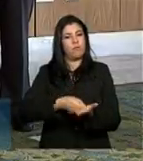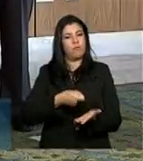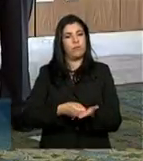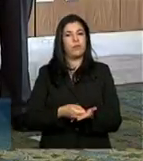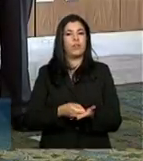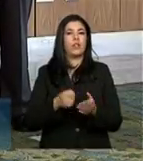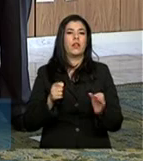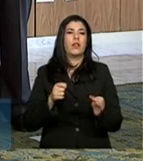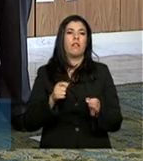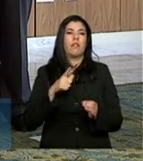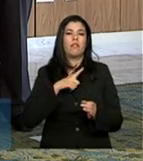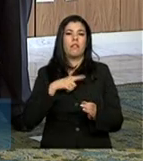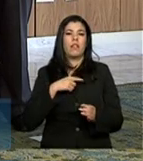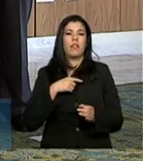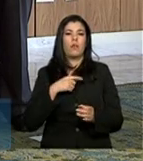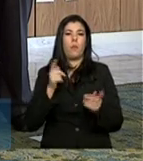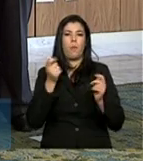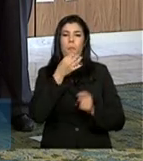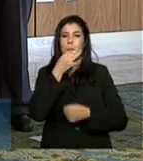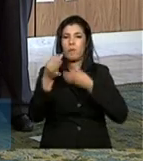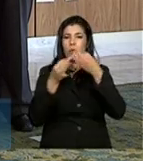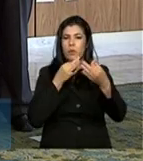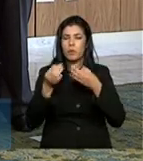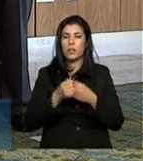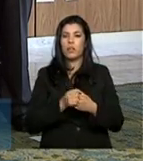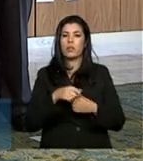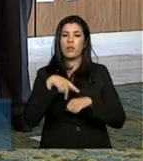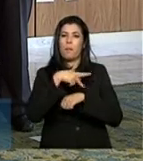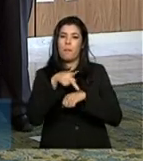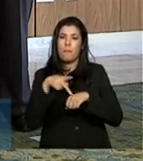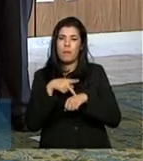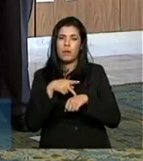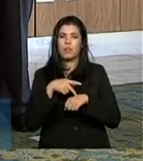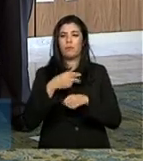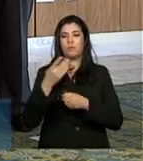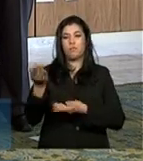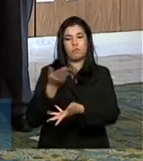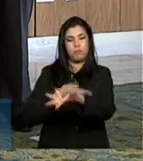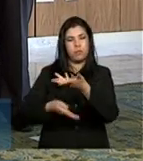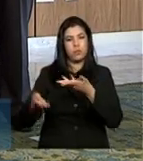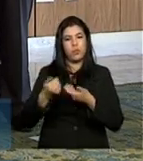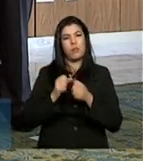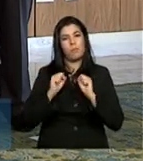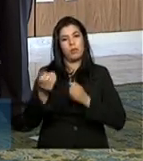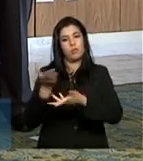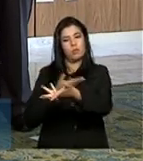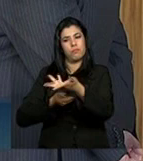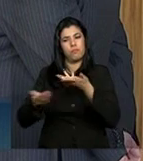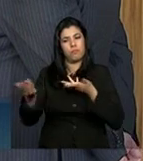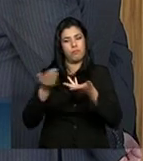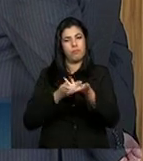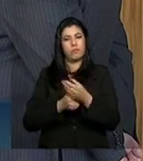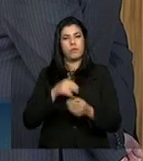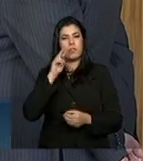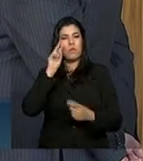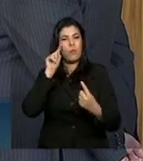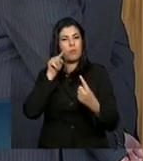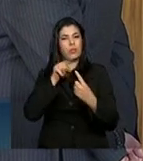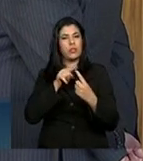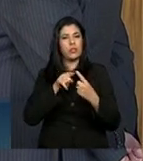cidadãos dos dois países visitem o outro para fins de turismo e também negócios.